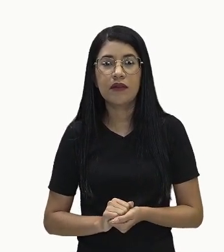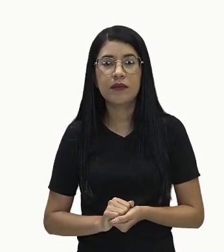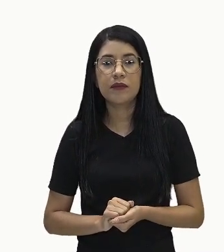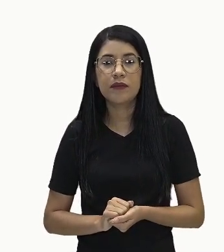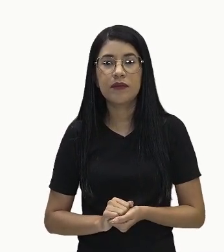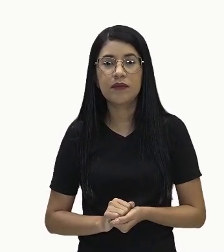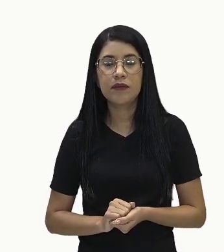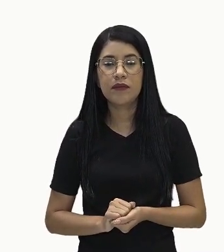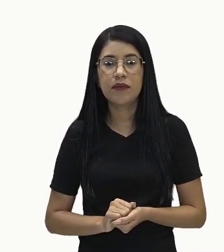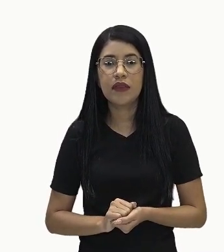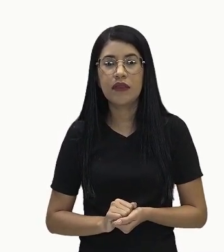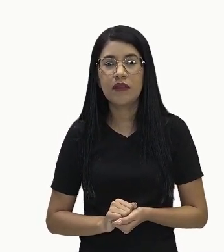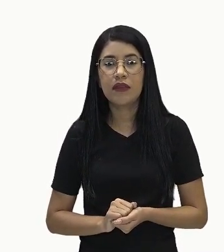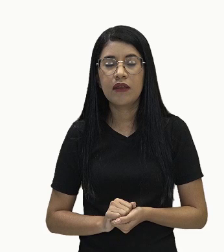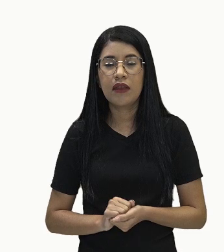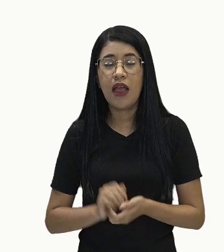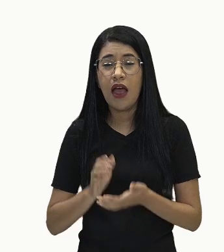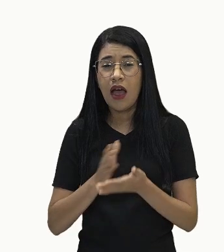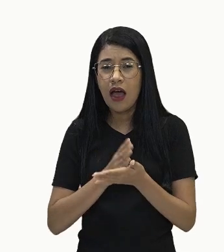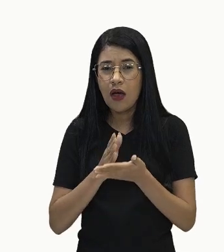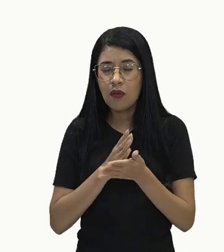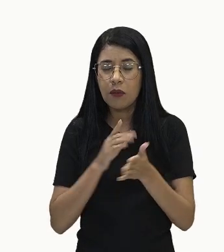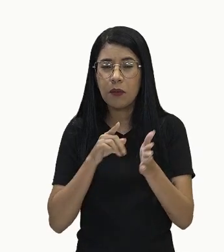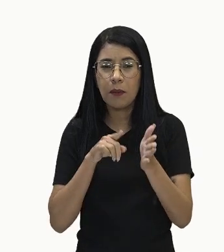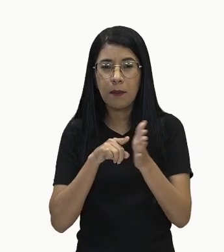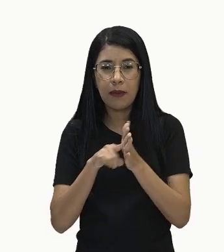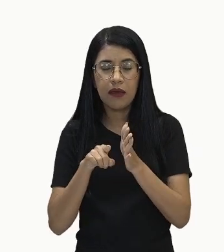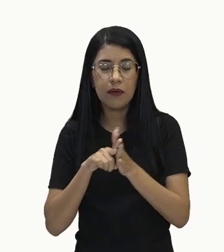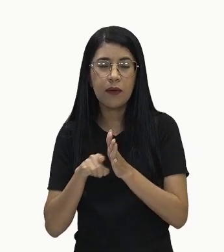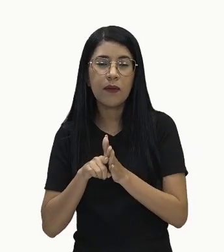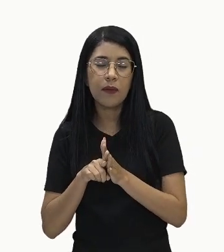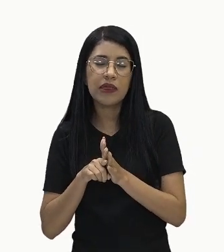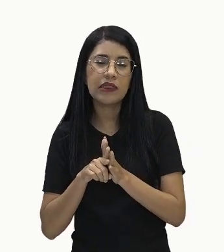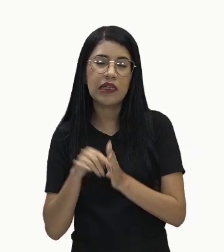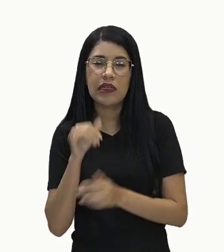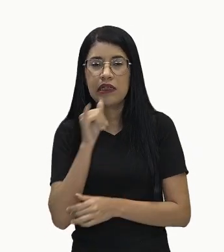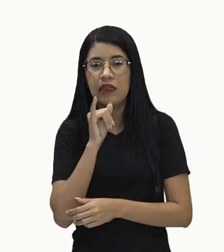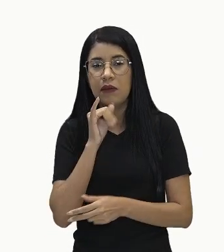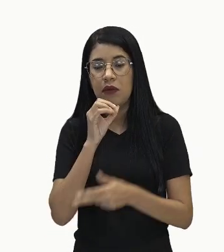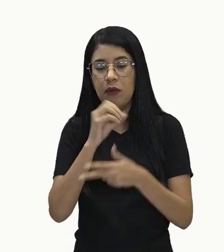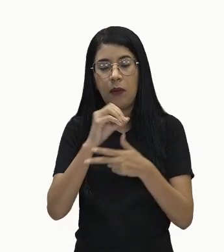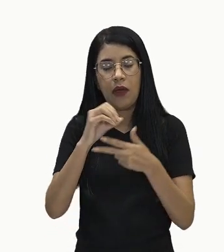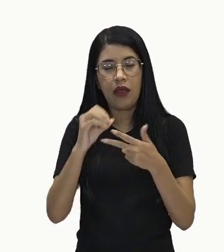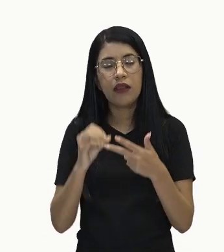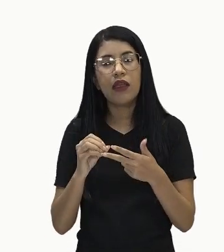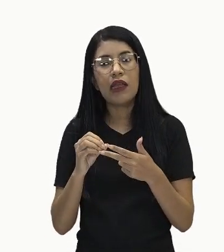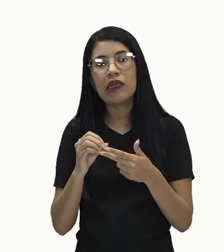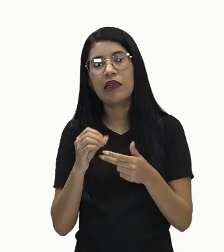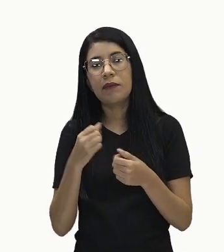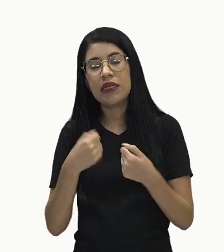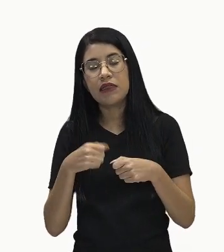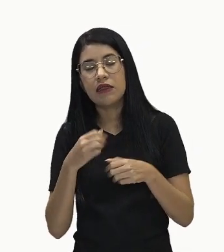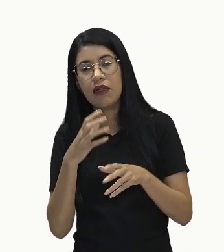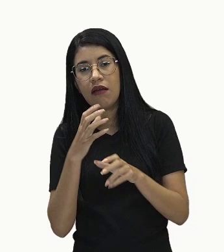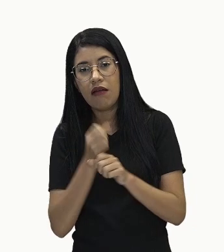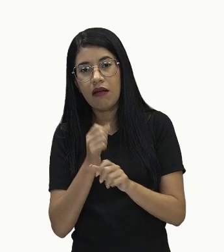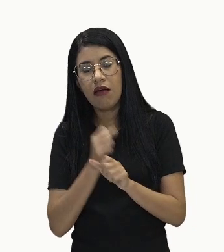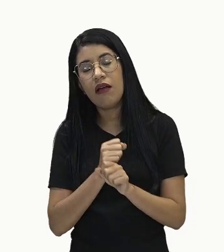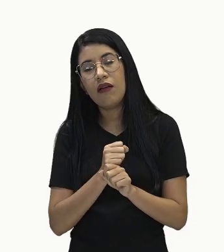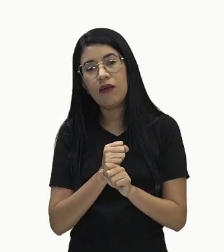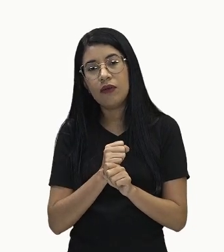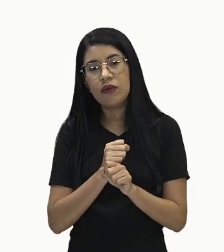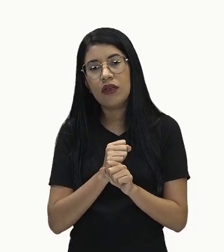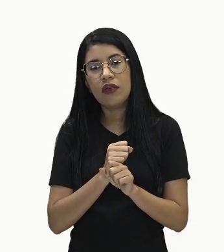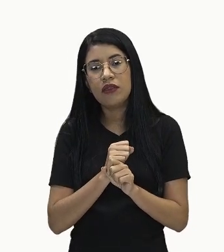certo? Que a gente pode observar aqui, mais uma vez reforçando, que existem determinadas